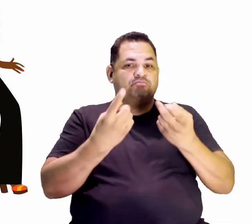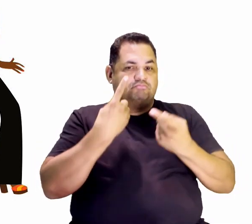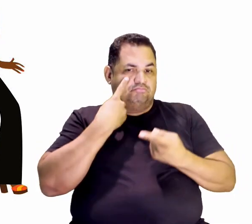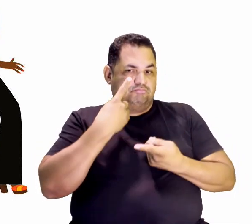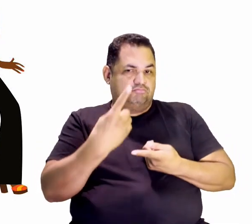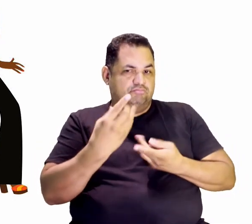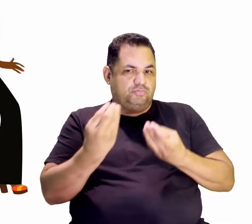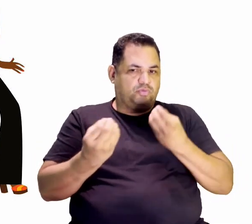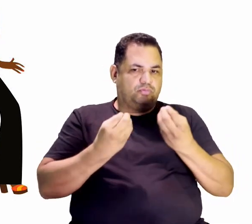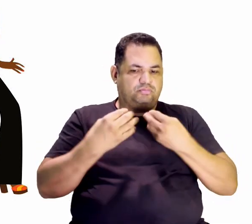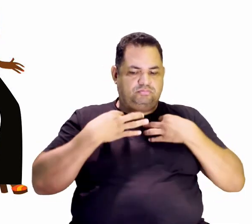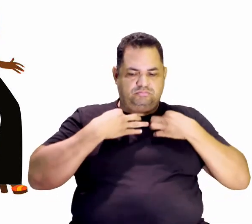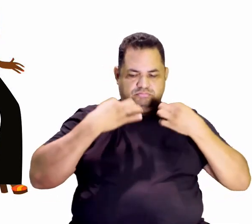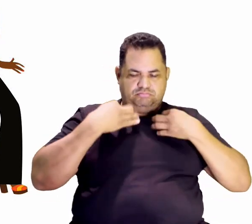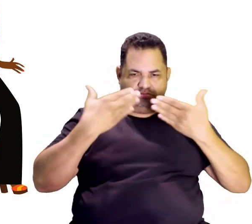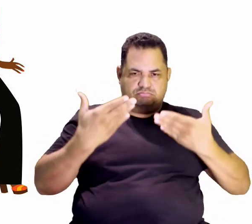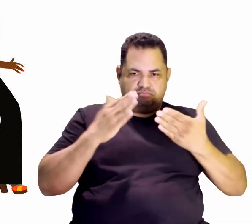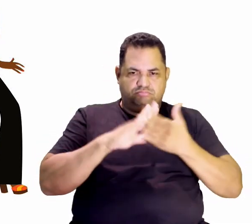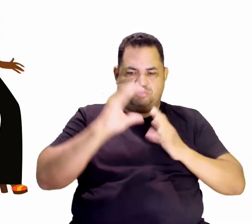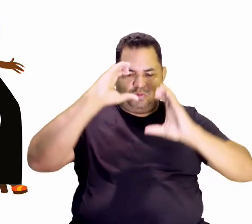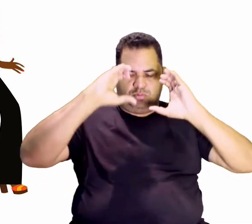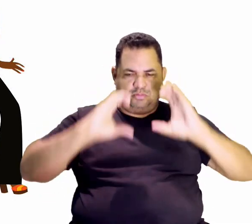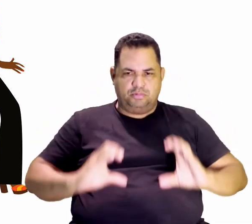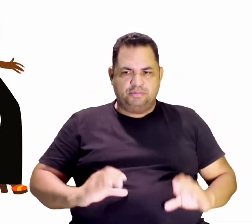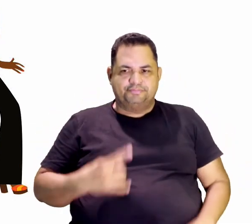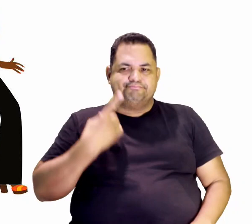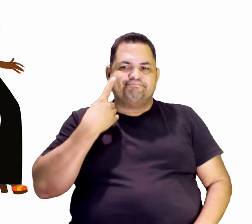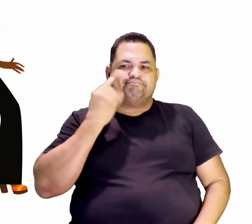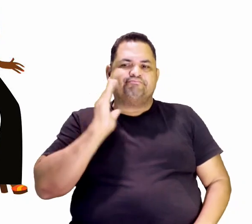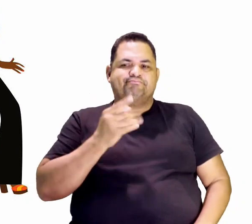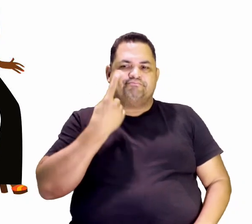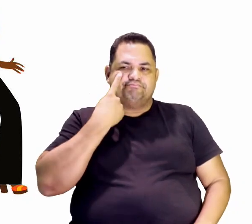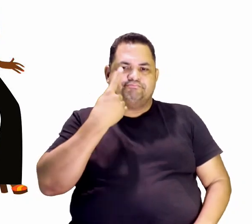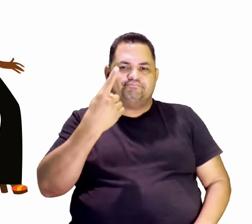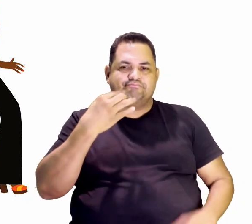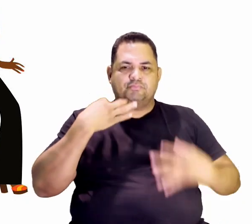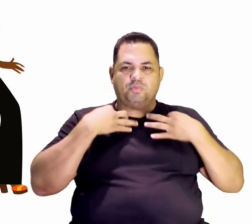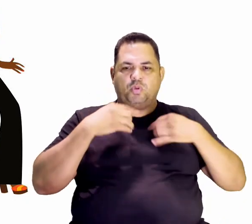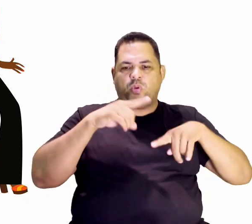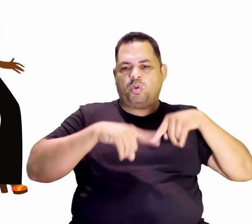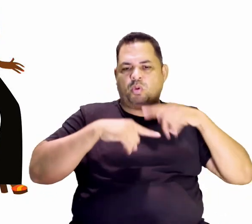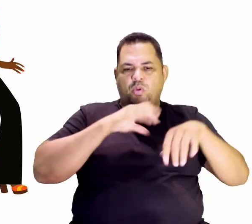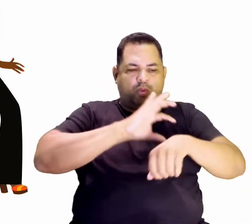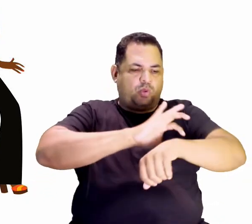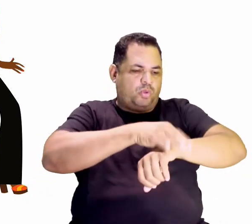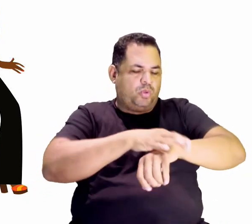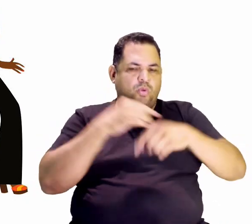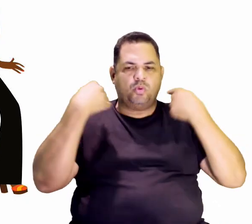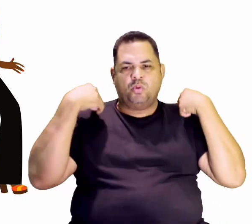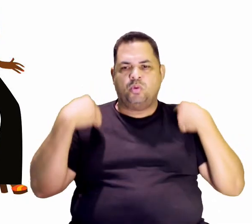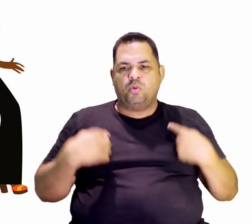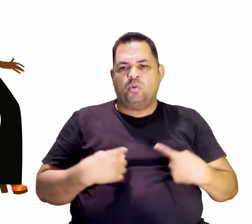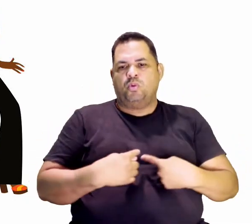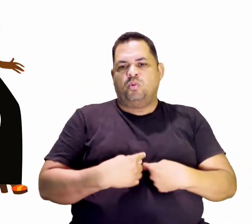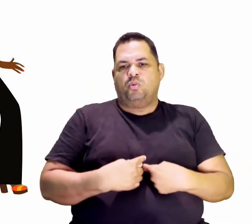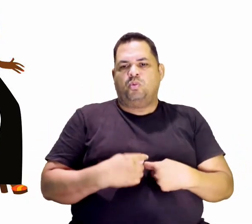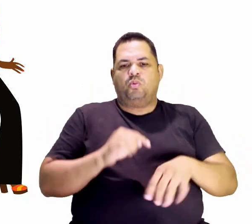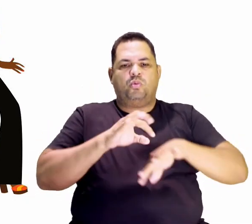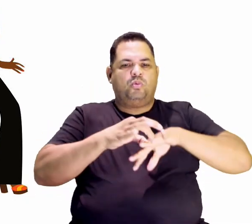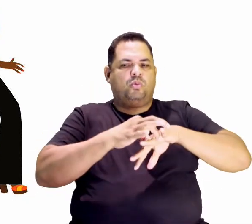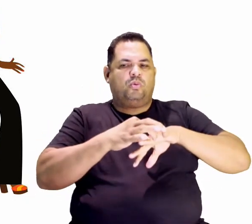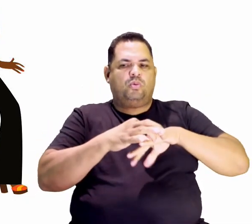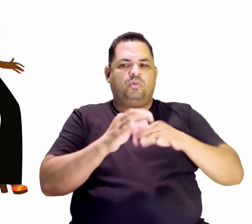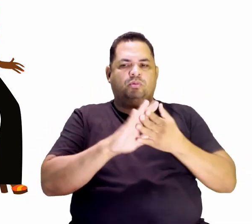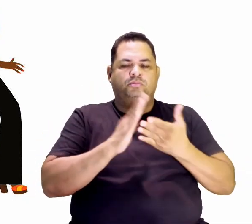pelo modo de se comportar, né? Você já observa ali os acessórios, né? Uma pegada diferenciada, então você já